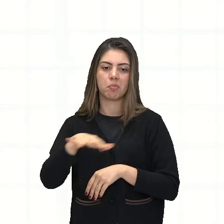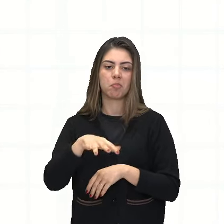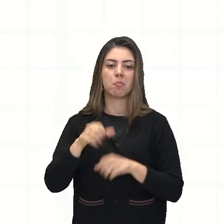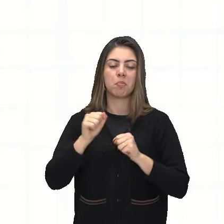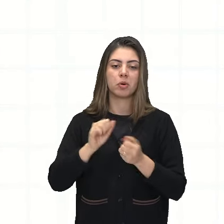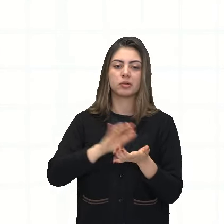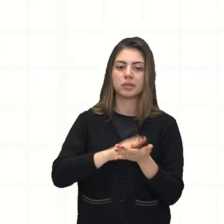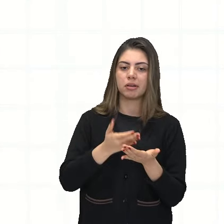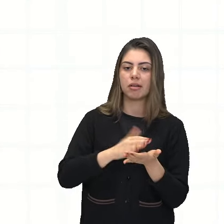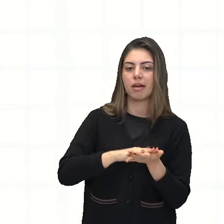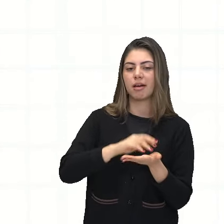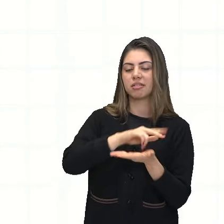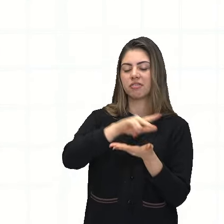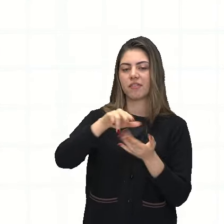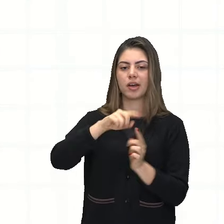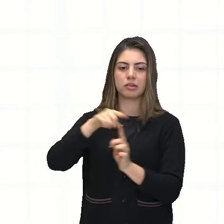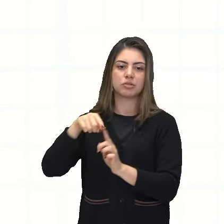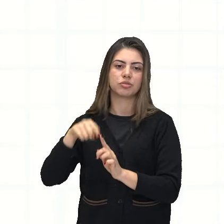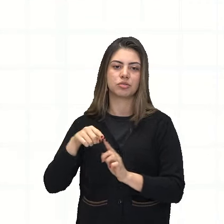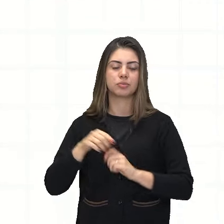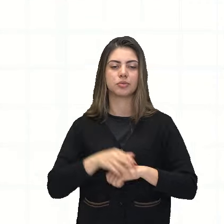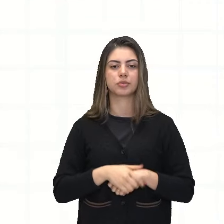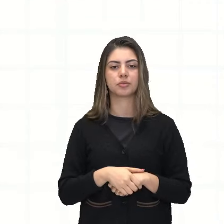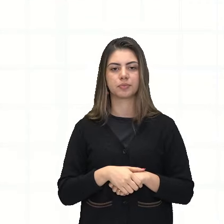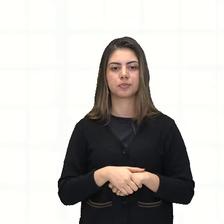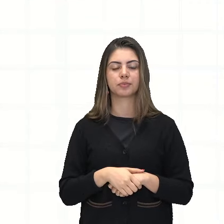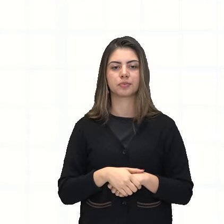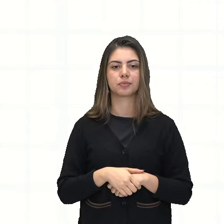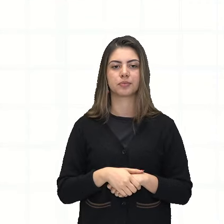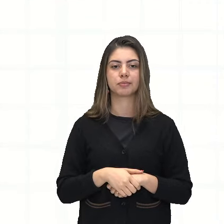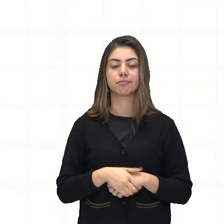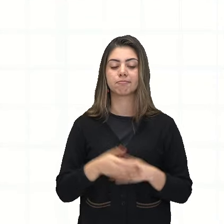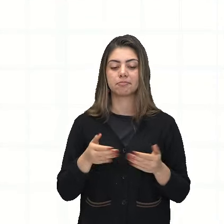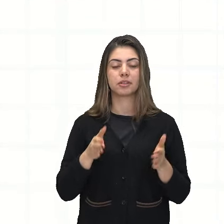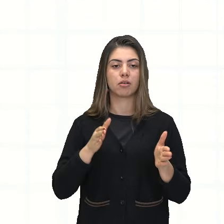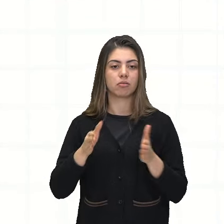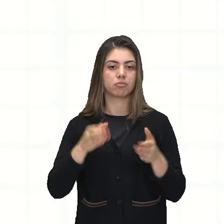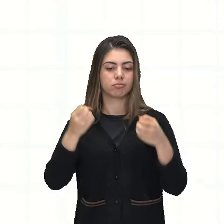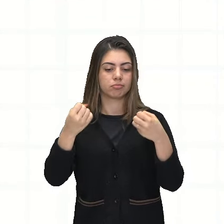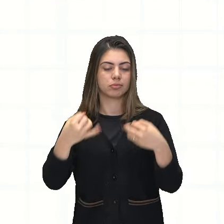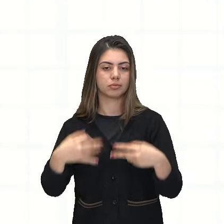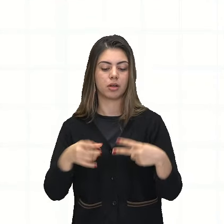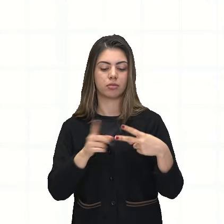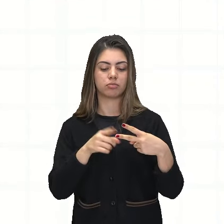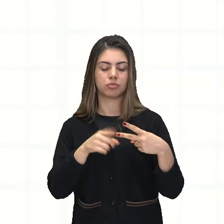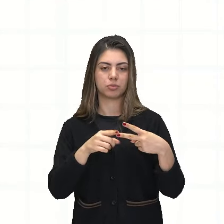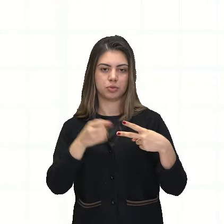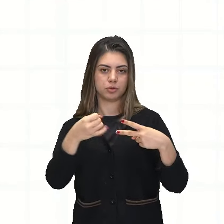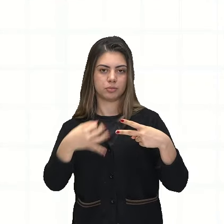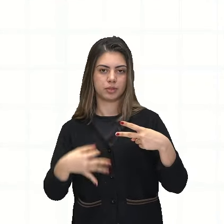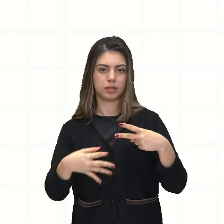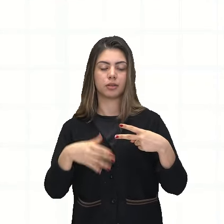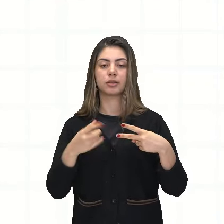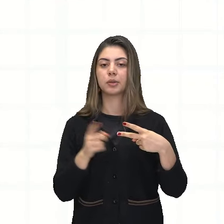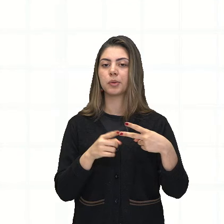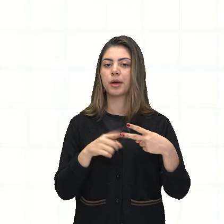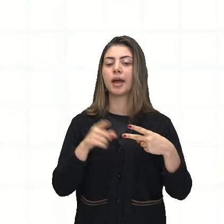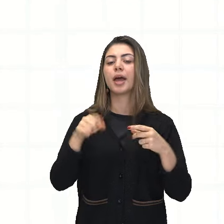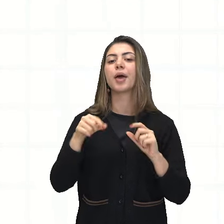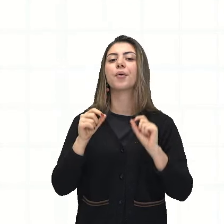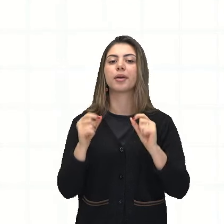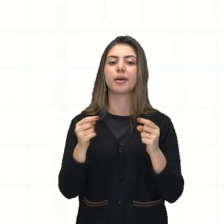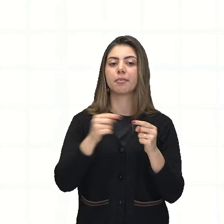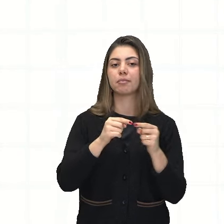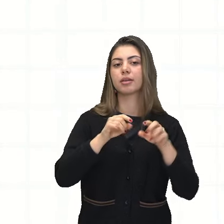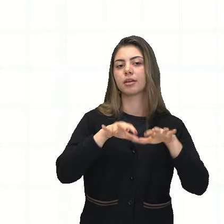ou preparado de outras formas criativas. Desenvolvimento 2. Já o segundo, se referindo ao açaí, é